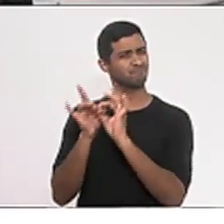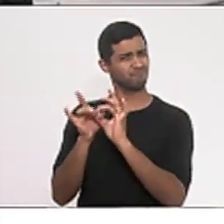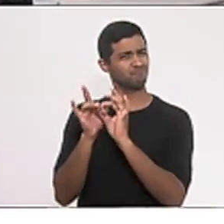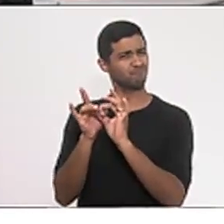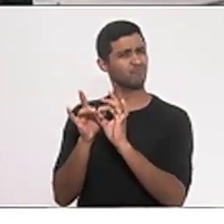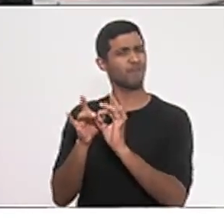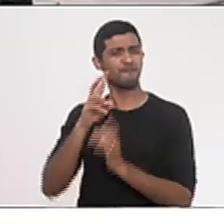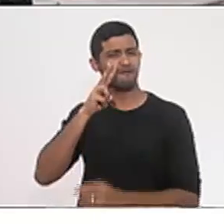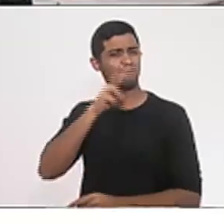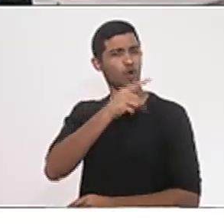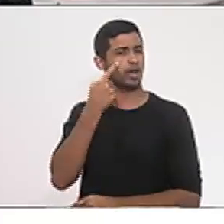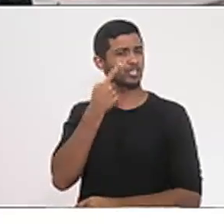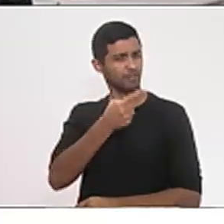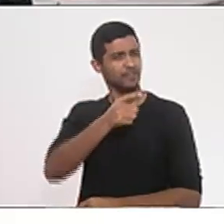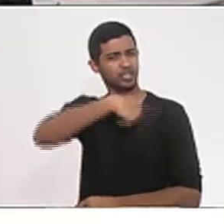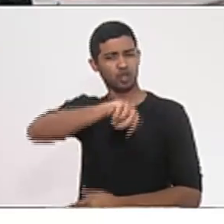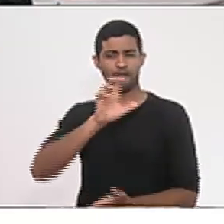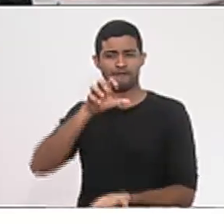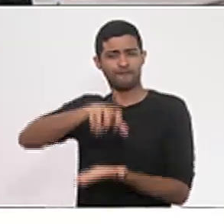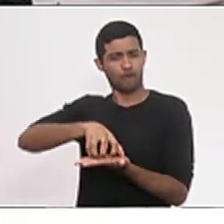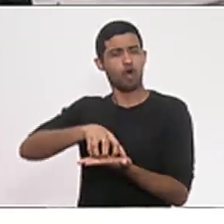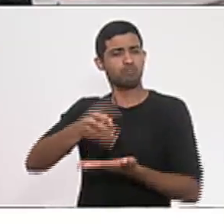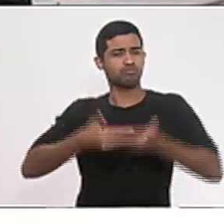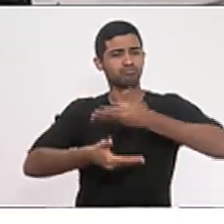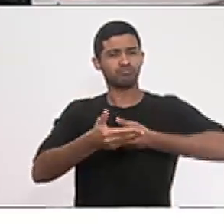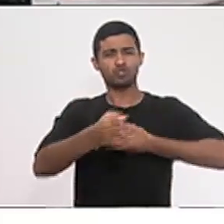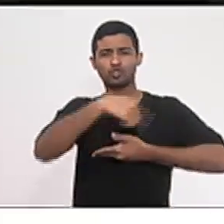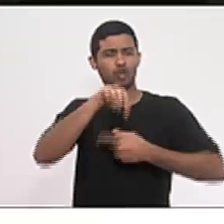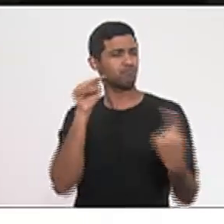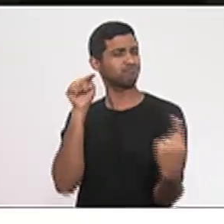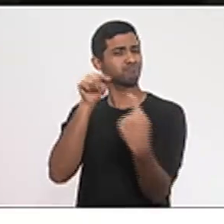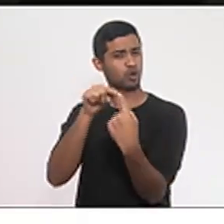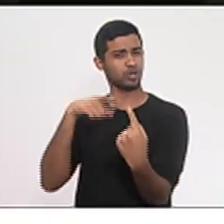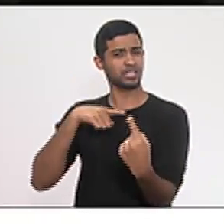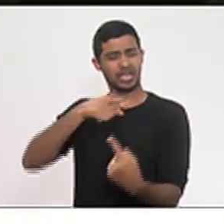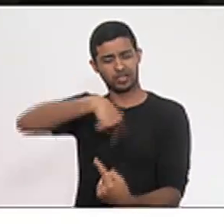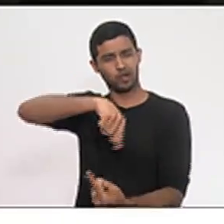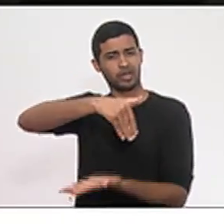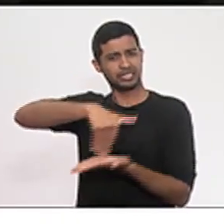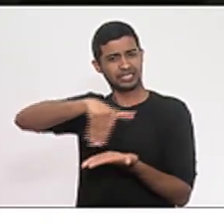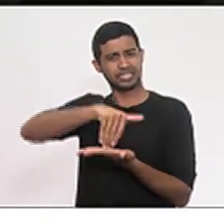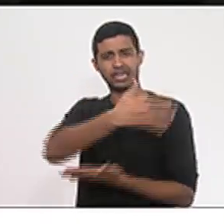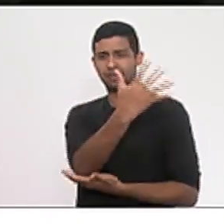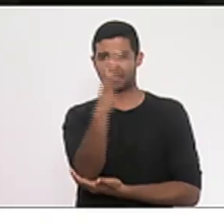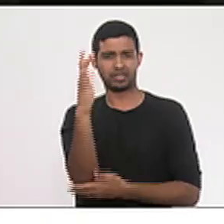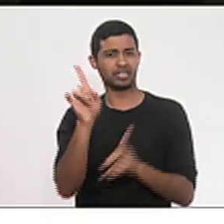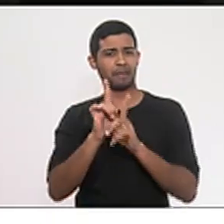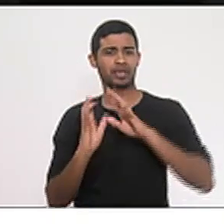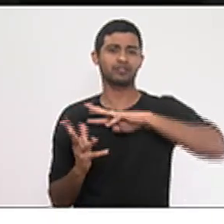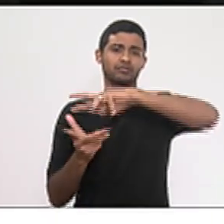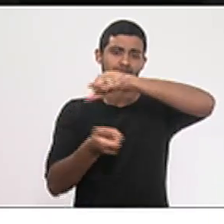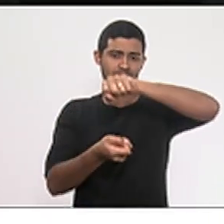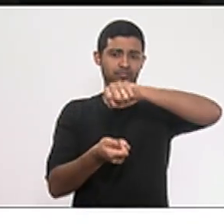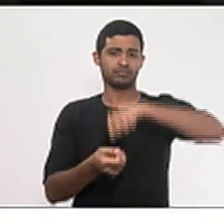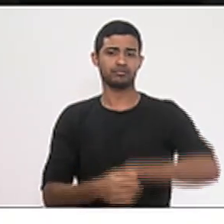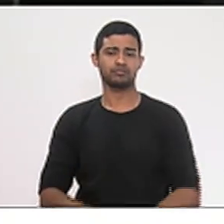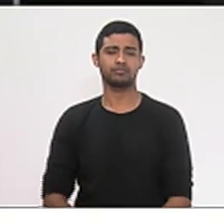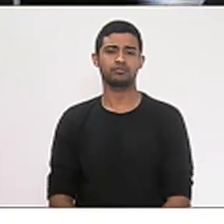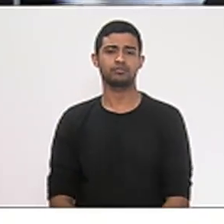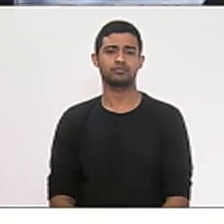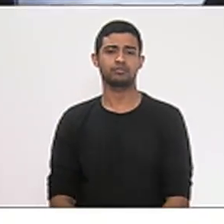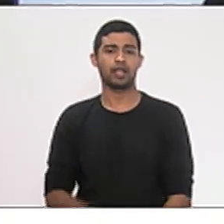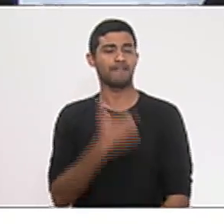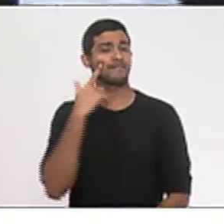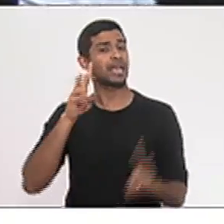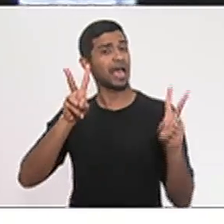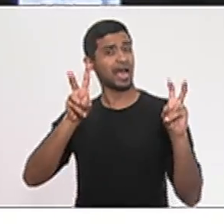gestão descentralizada e participativa é uma das nossas missões enquanto Secretaria do Ambiente e Sustentabilidade. É um